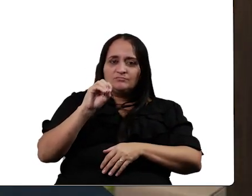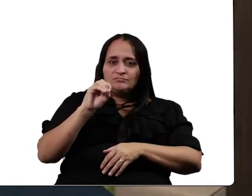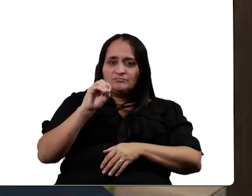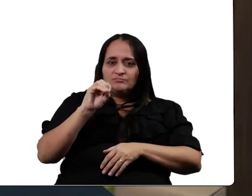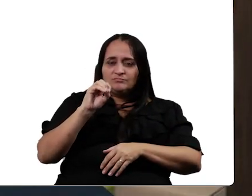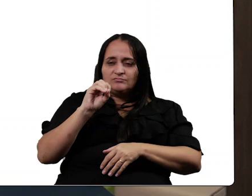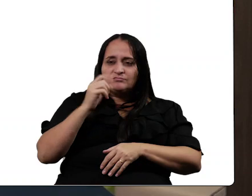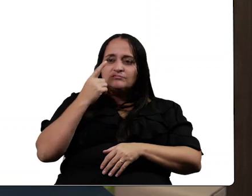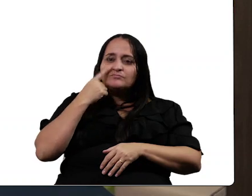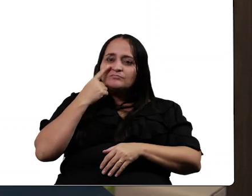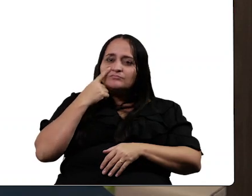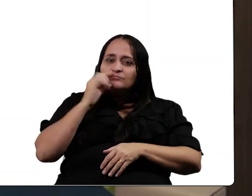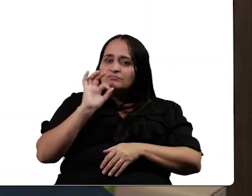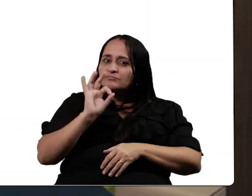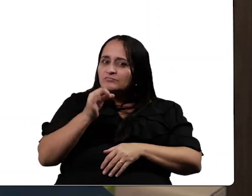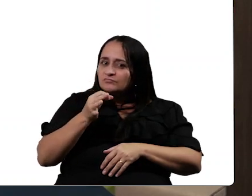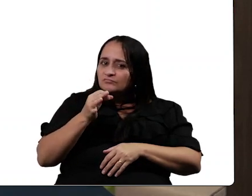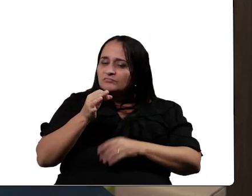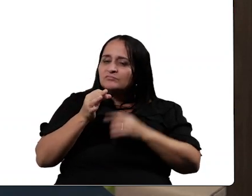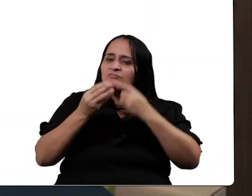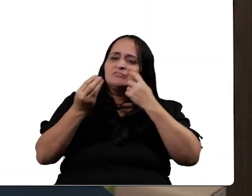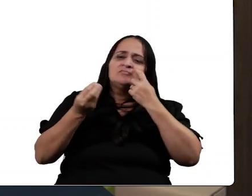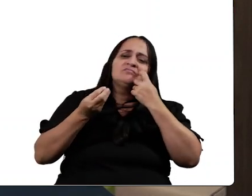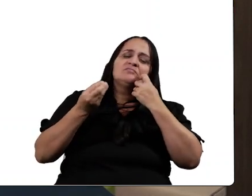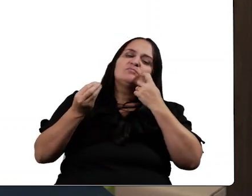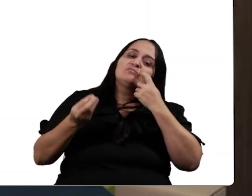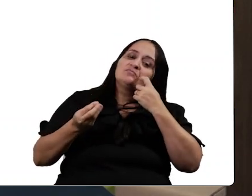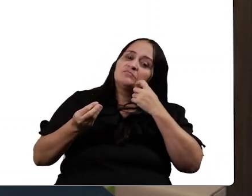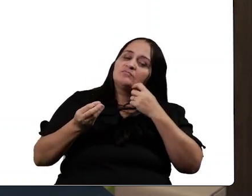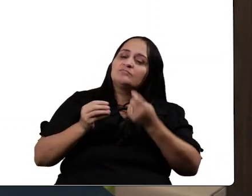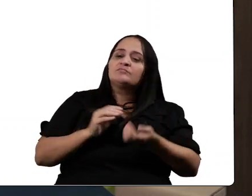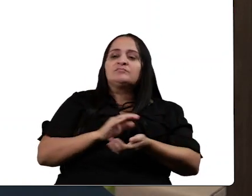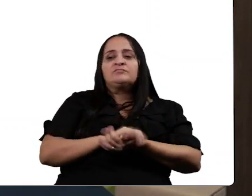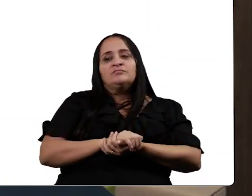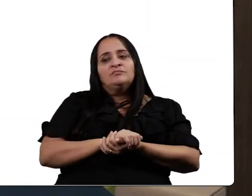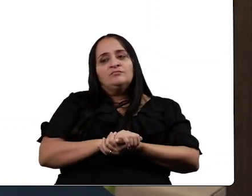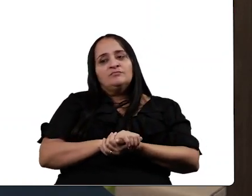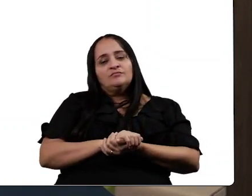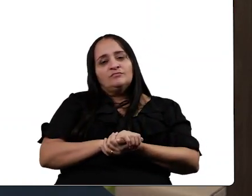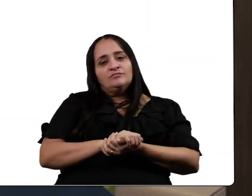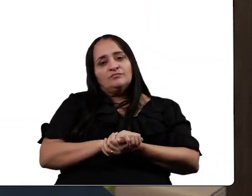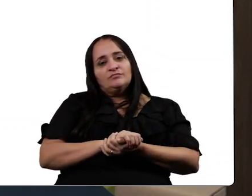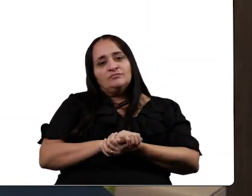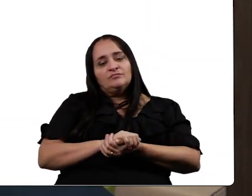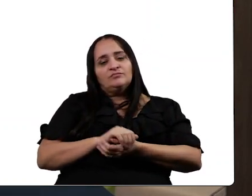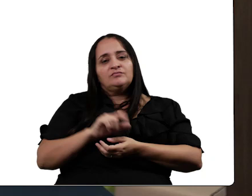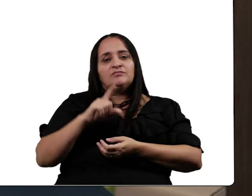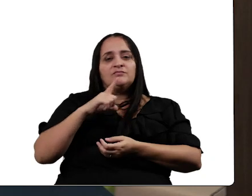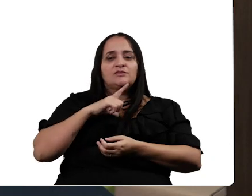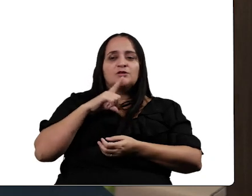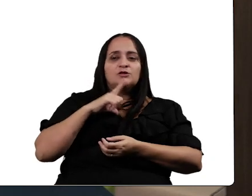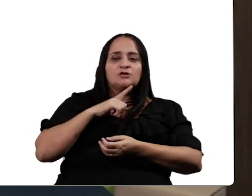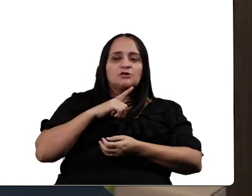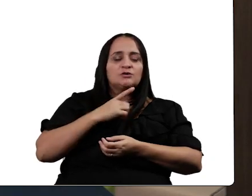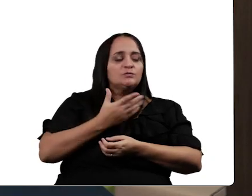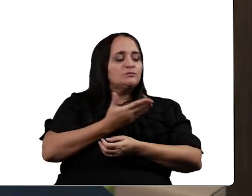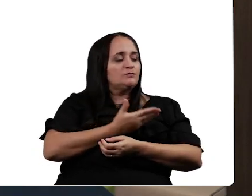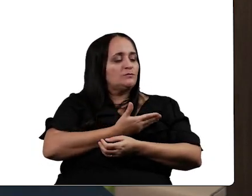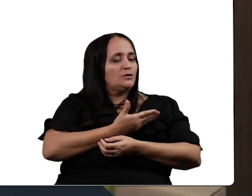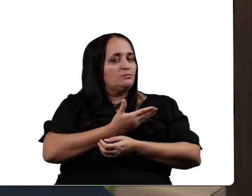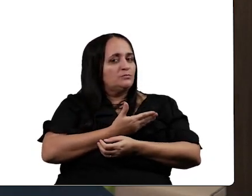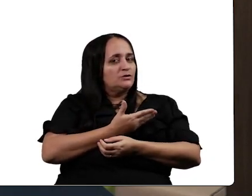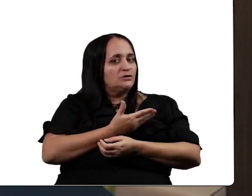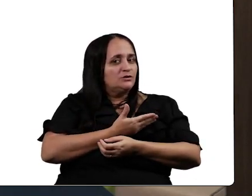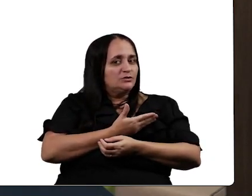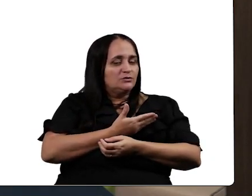que é vocativo, não é? Naquele e-mail lá que eu troquei com meu amiguinho, tinha um vocativo. Querido amiguinho, e a gente viu